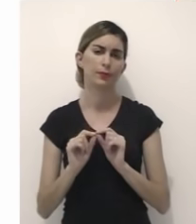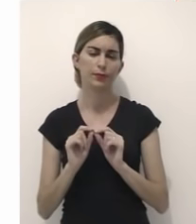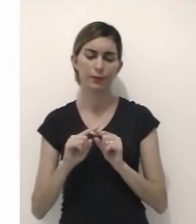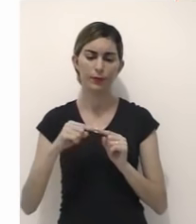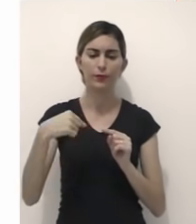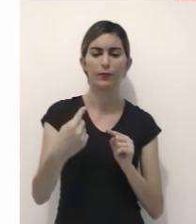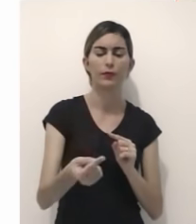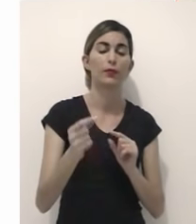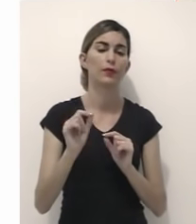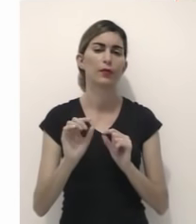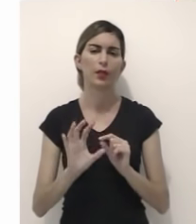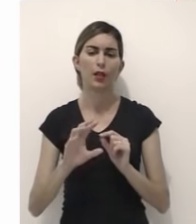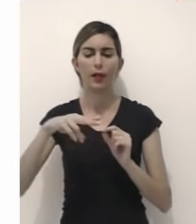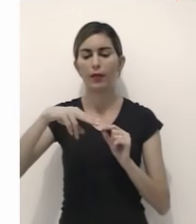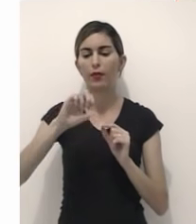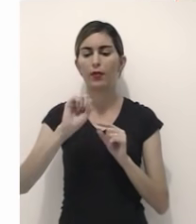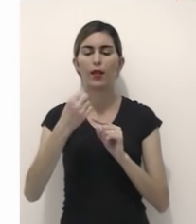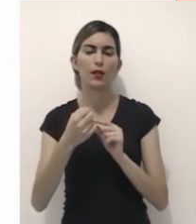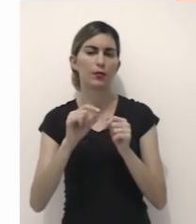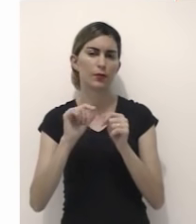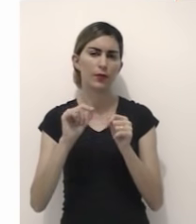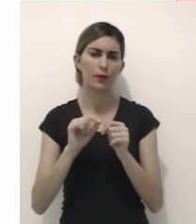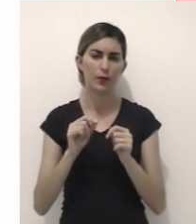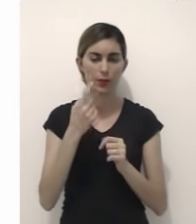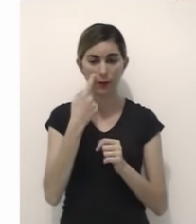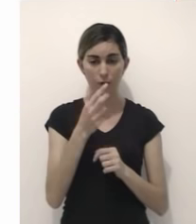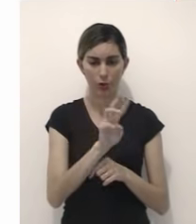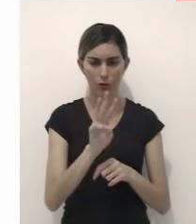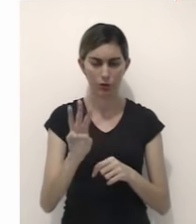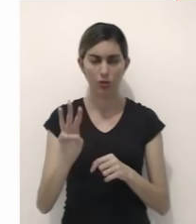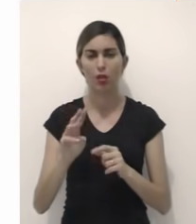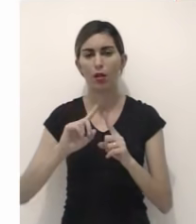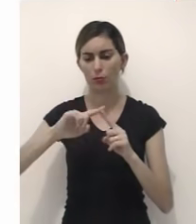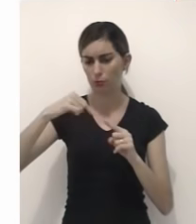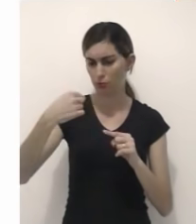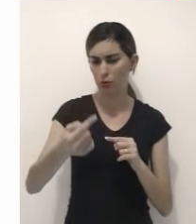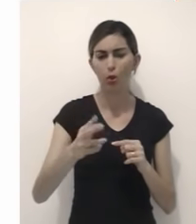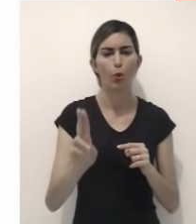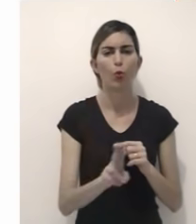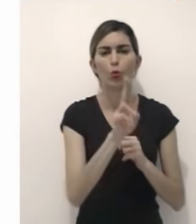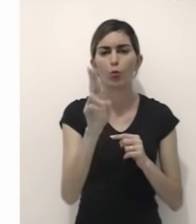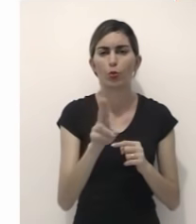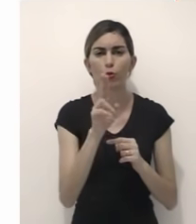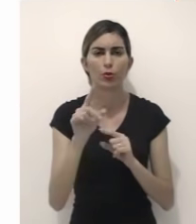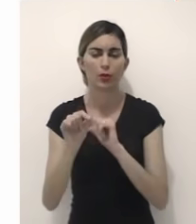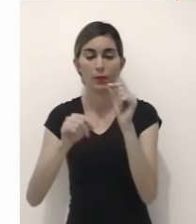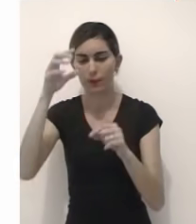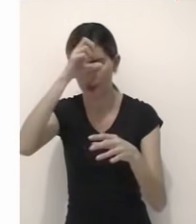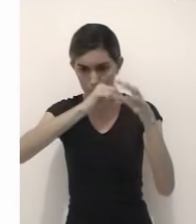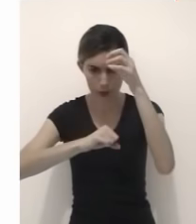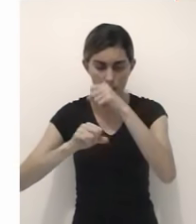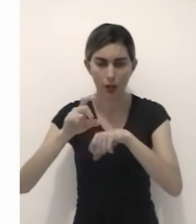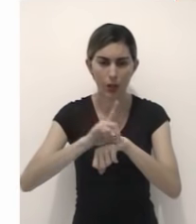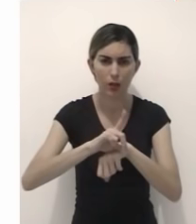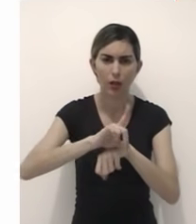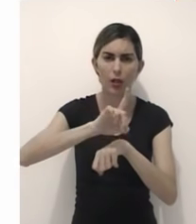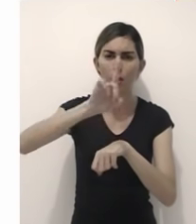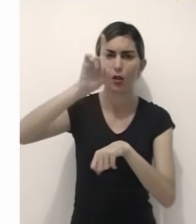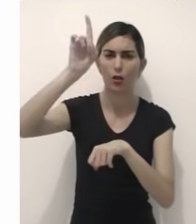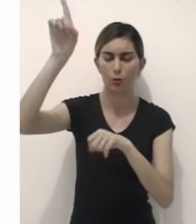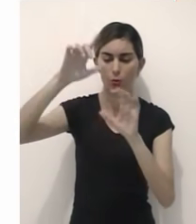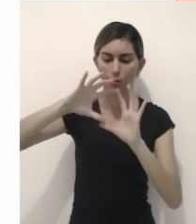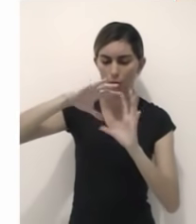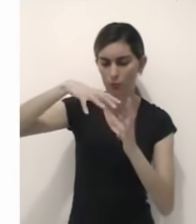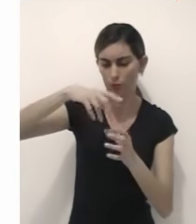seguida, o que é que a NASA vai fazer? Veja aí no site. Em seguida, usaremos o que aprendemos na